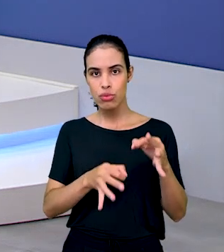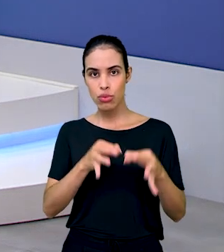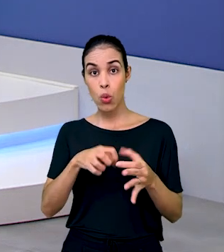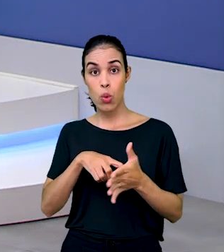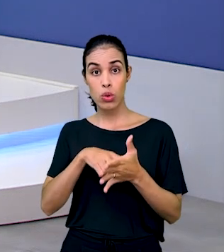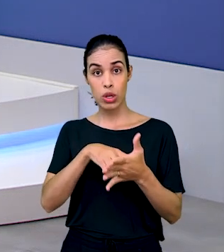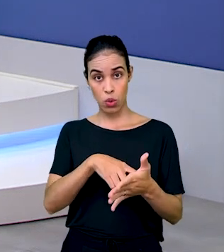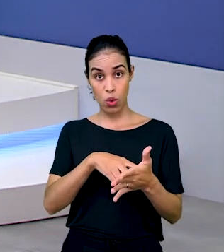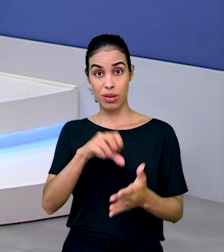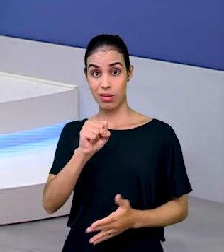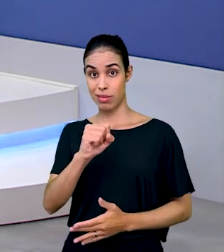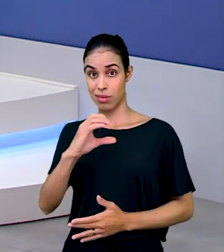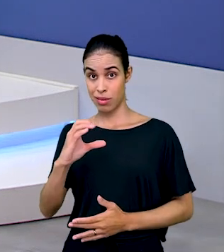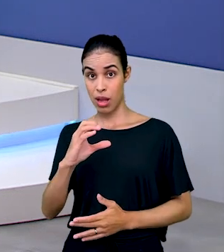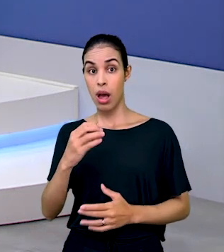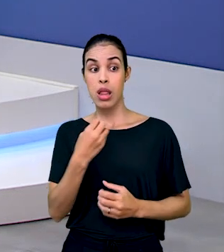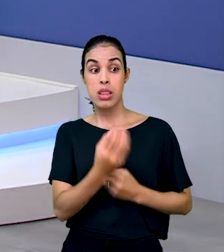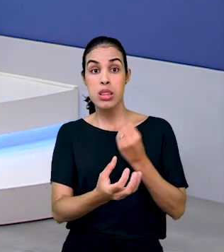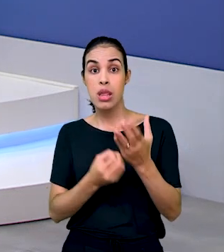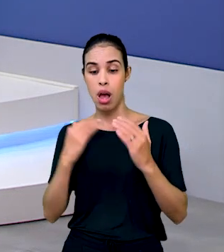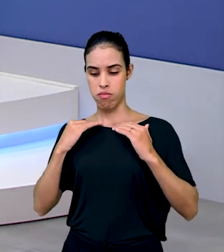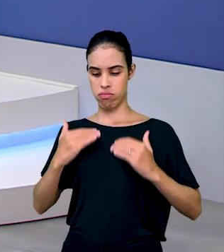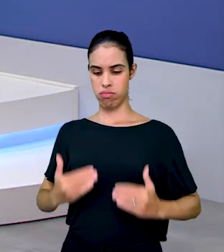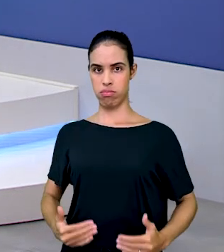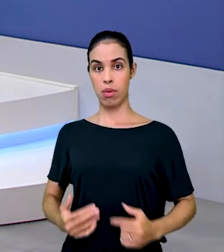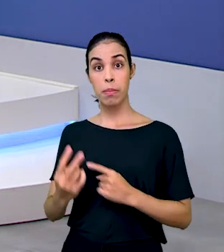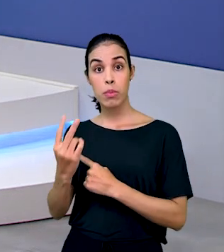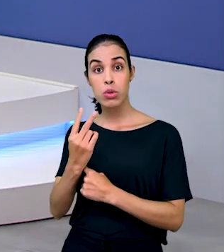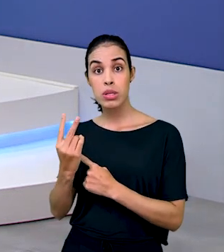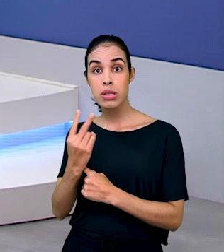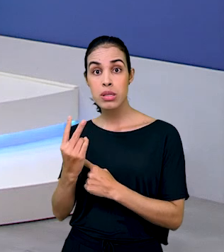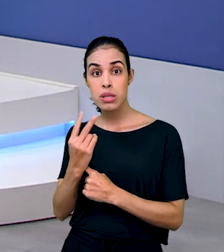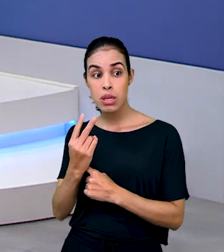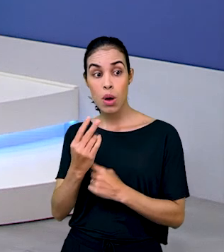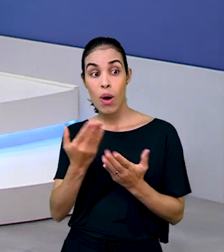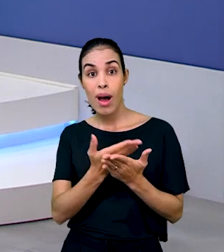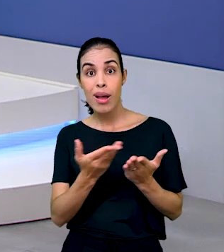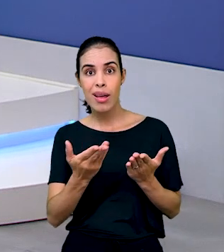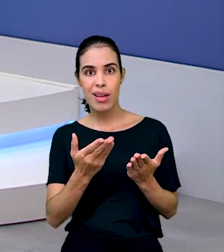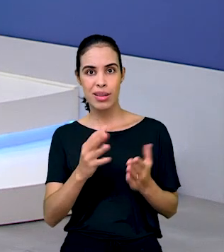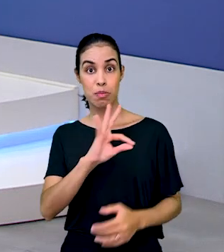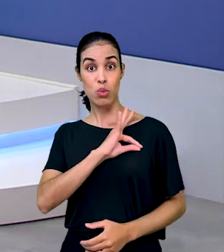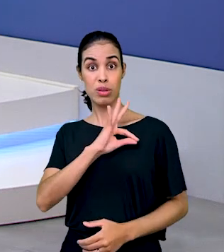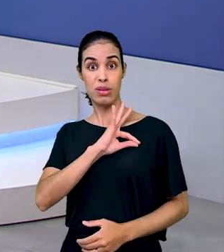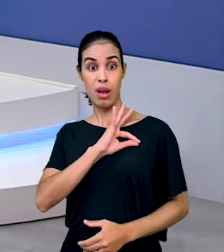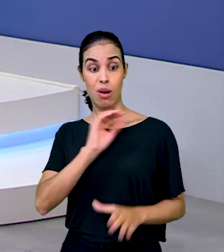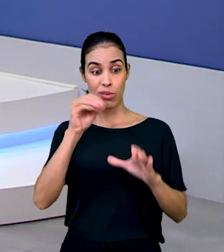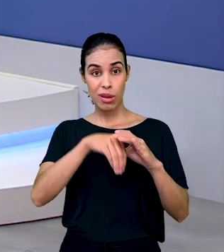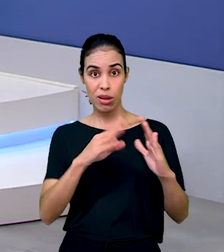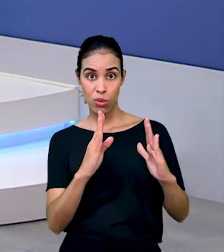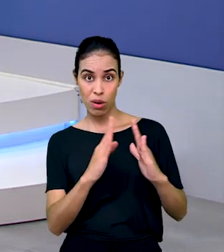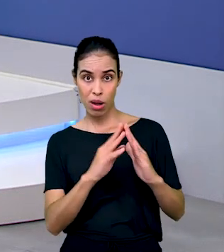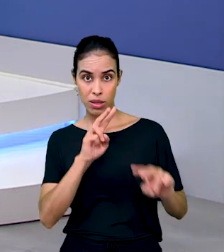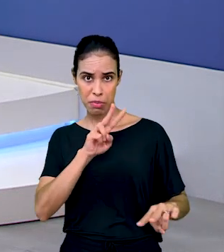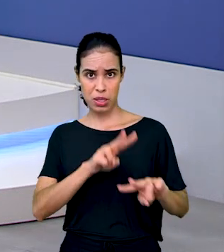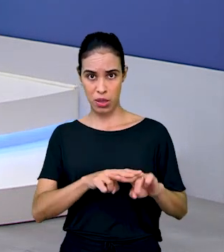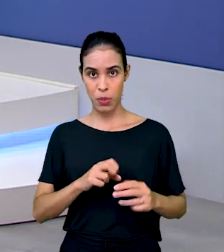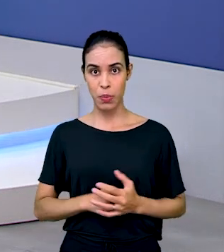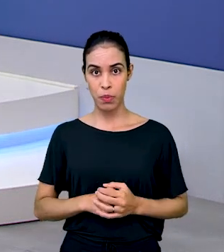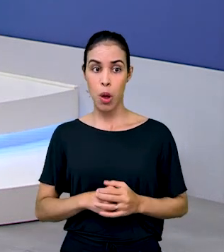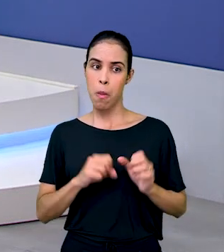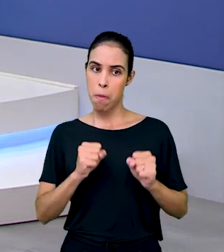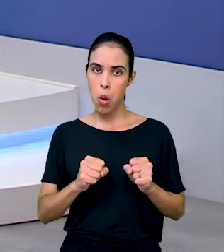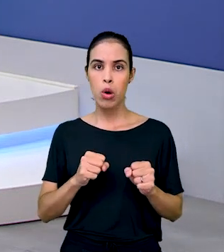que condenou o estado de Santa Catarina a fornecer coletes à prova de balas a todos os agentes penitenciários do estado,